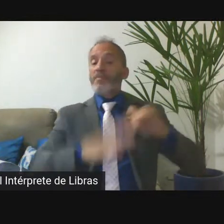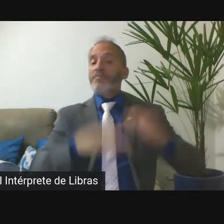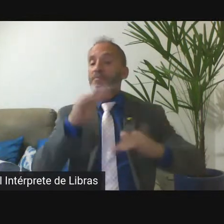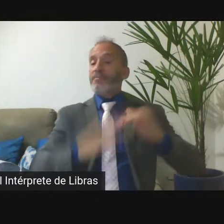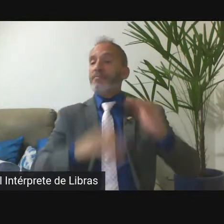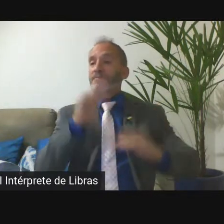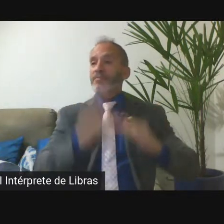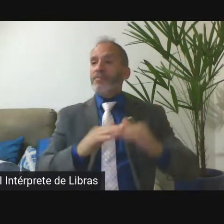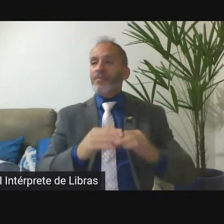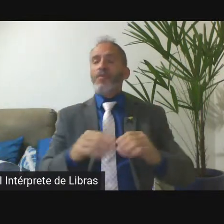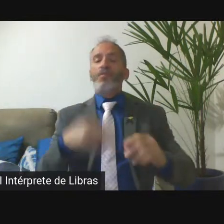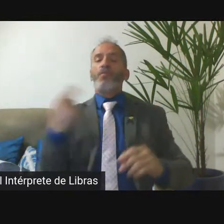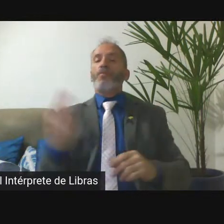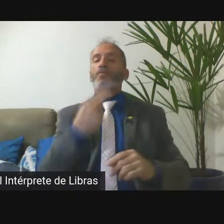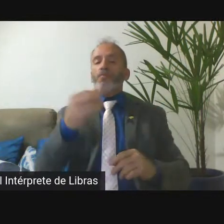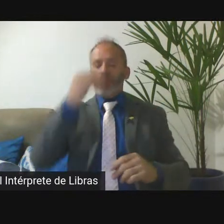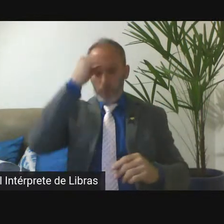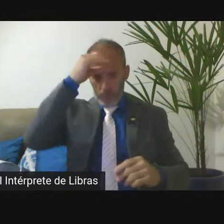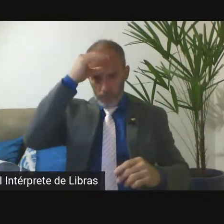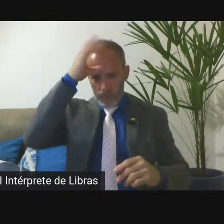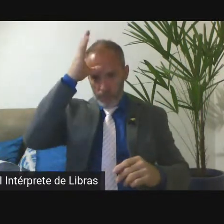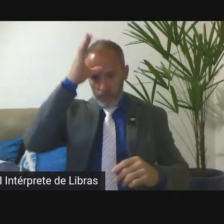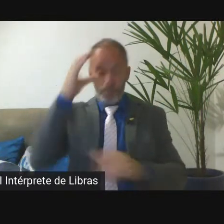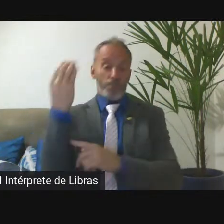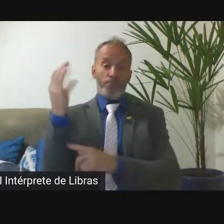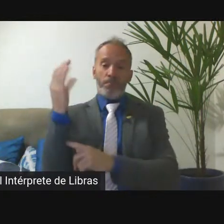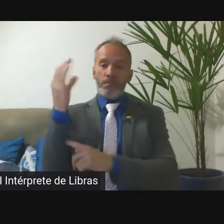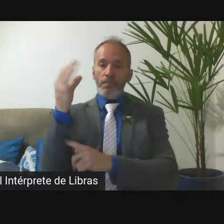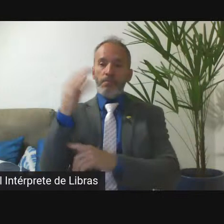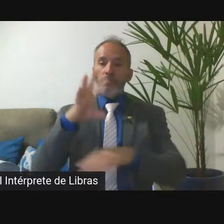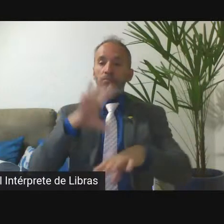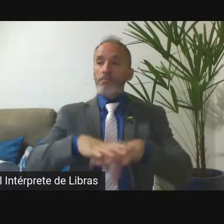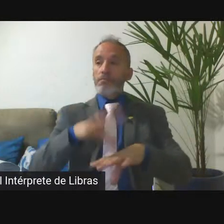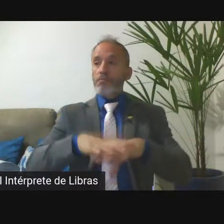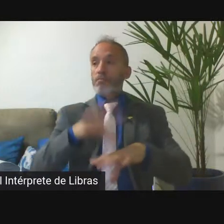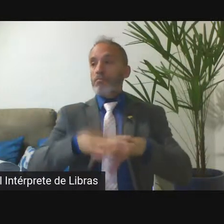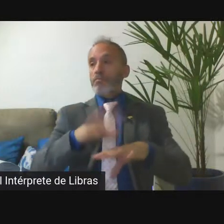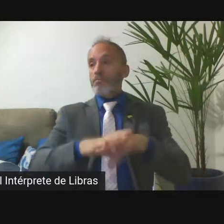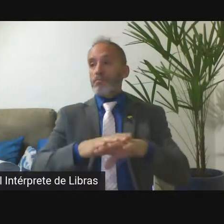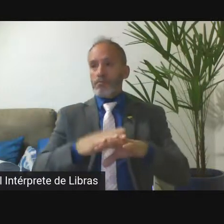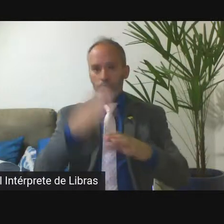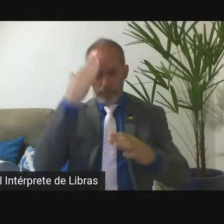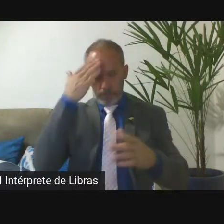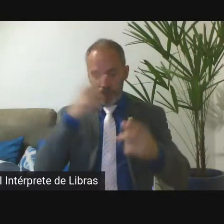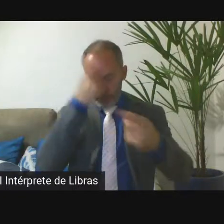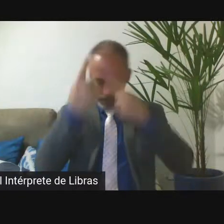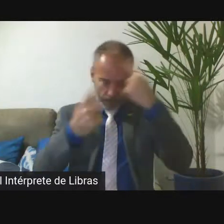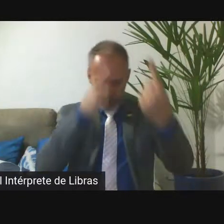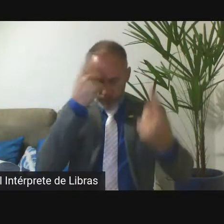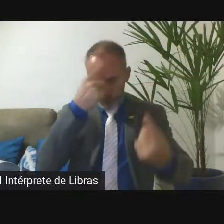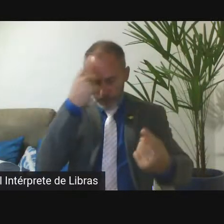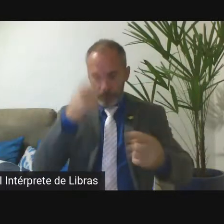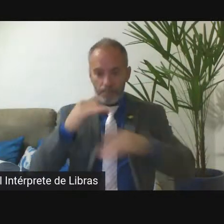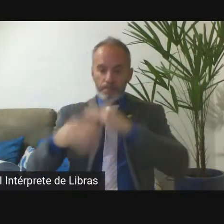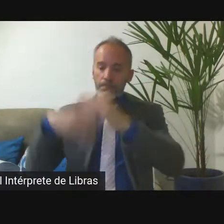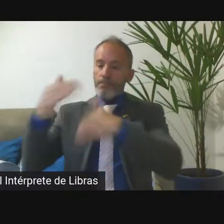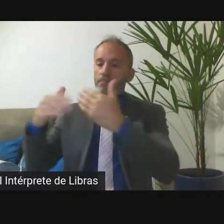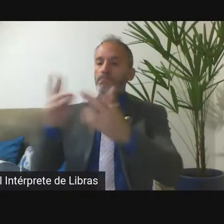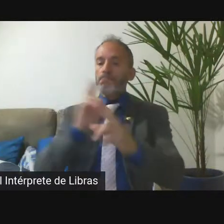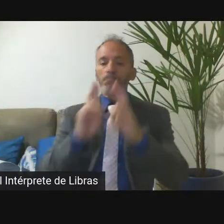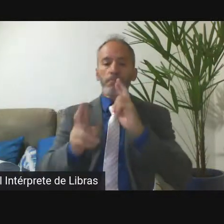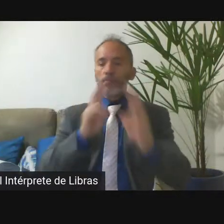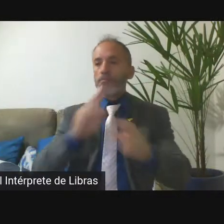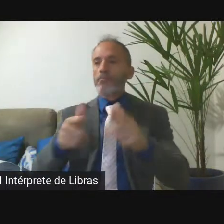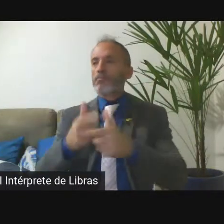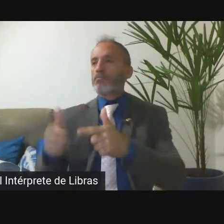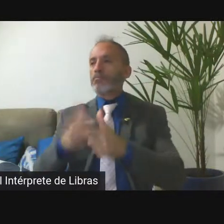que aplica o conhecimento científico, matemático e a criatividade para desenvolver soluções para